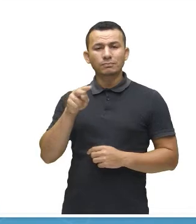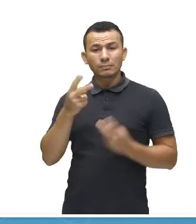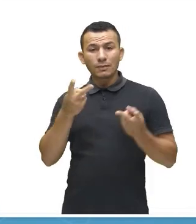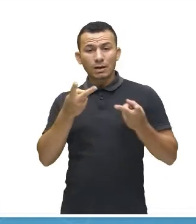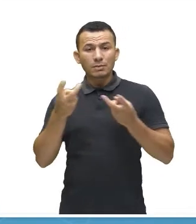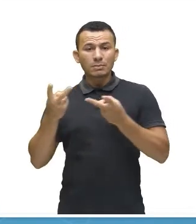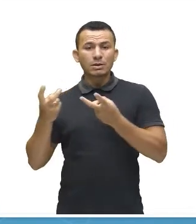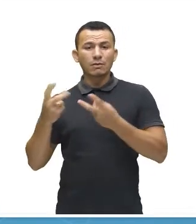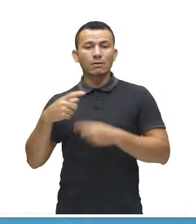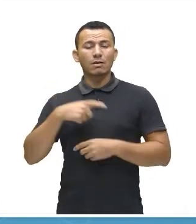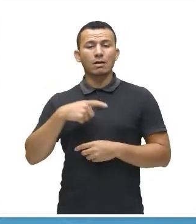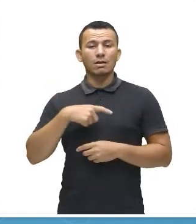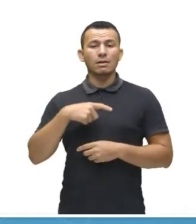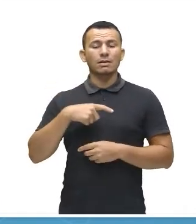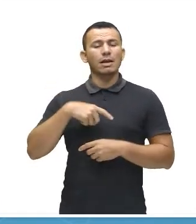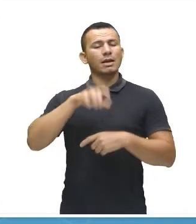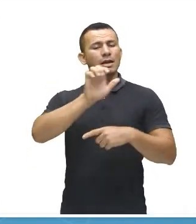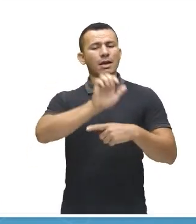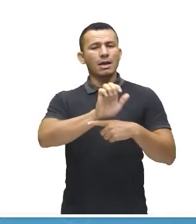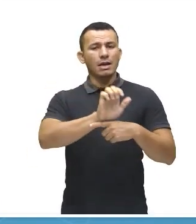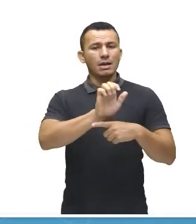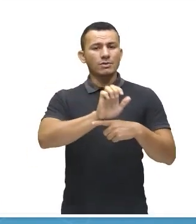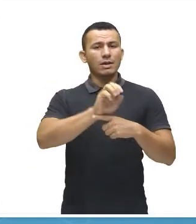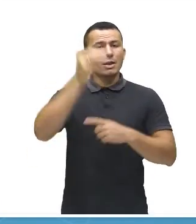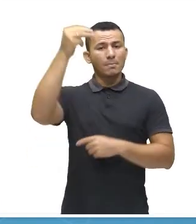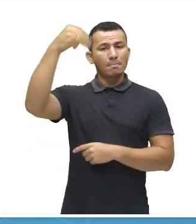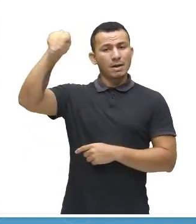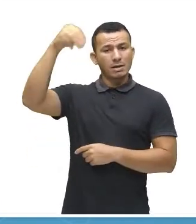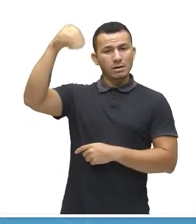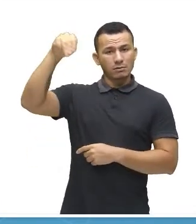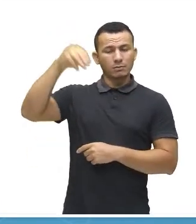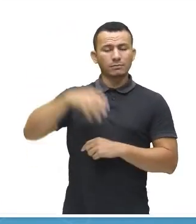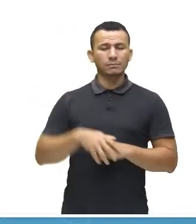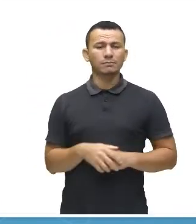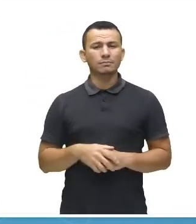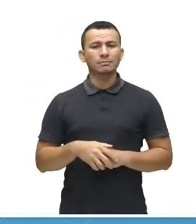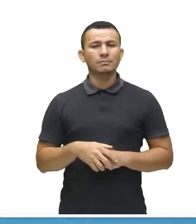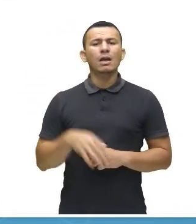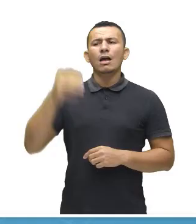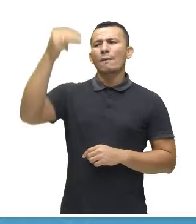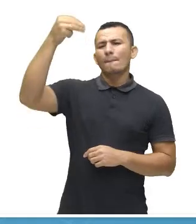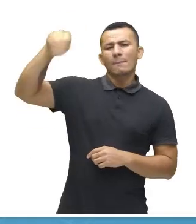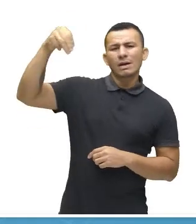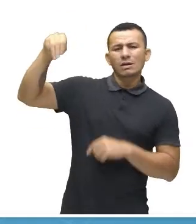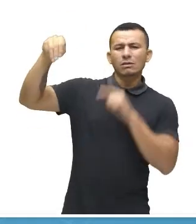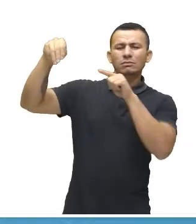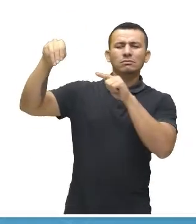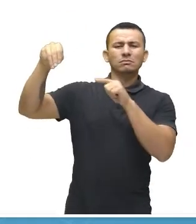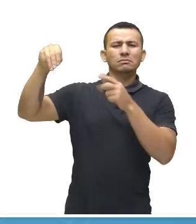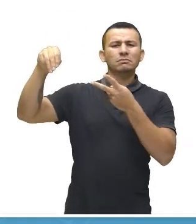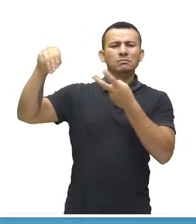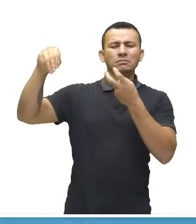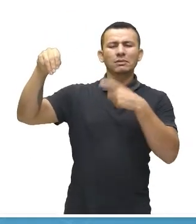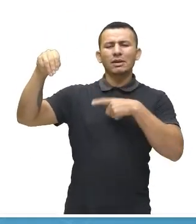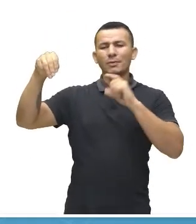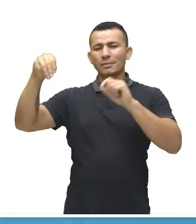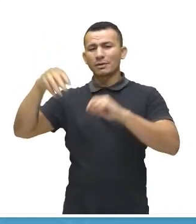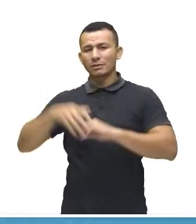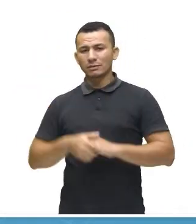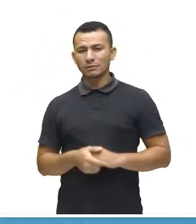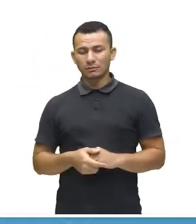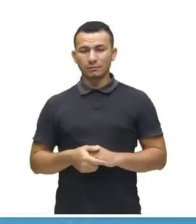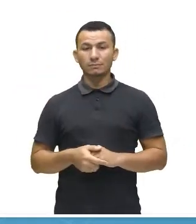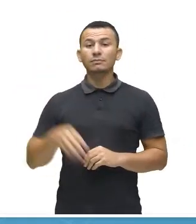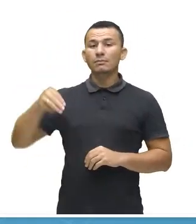aqui está o estado, né, do Maranhão. O que vocês conseguem observar aí? Que tem uma parte